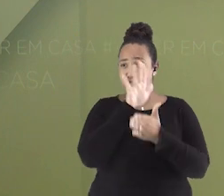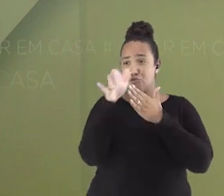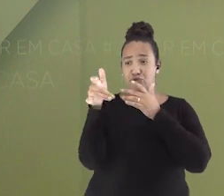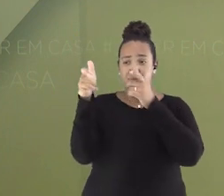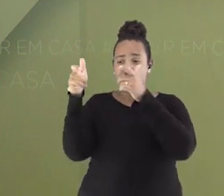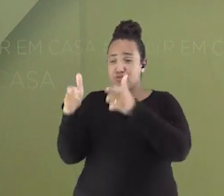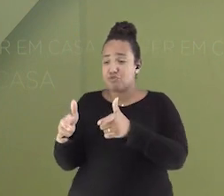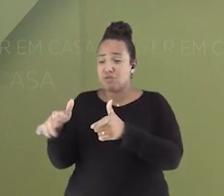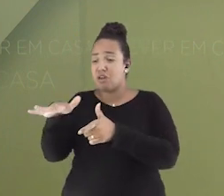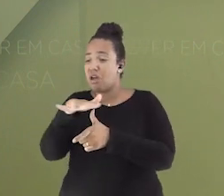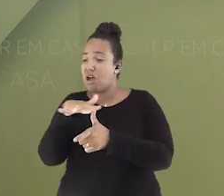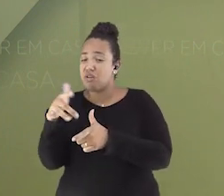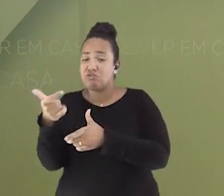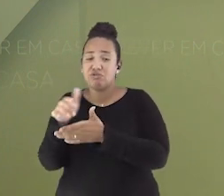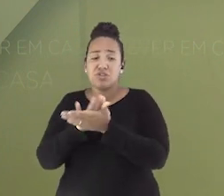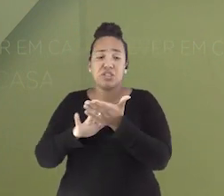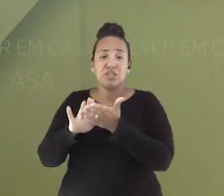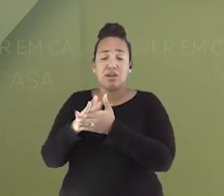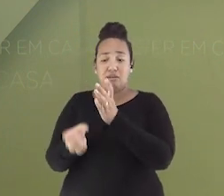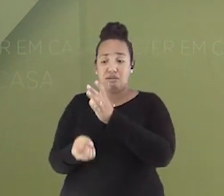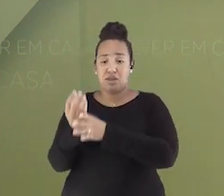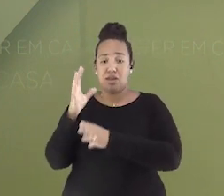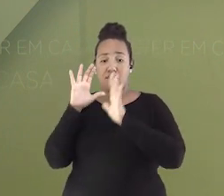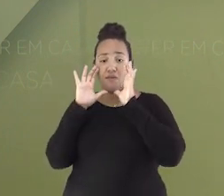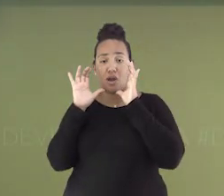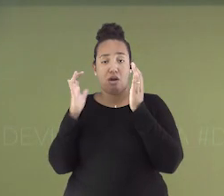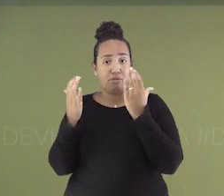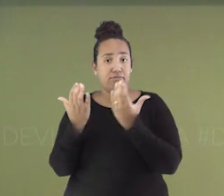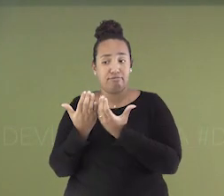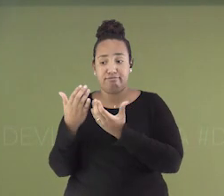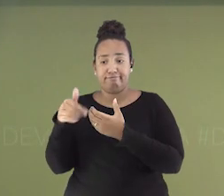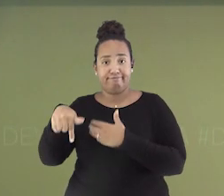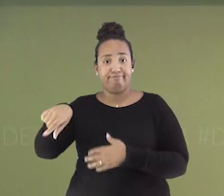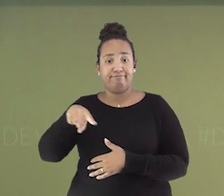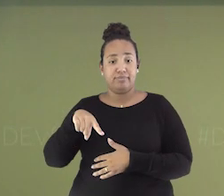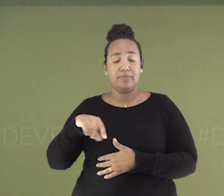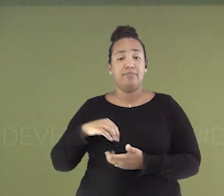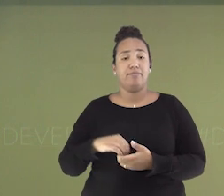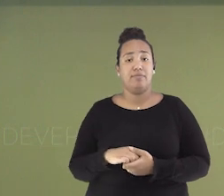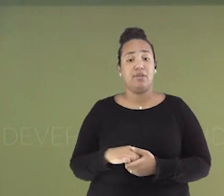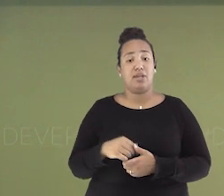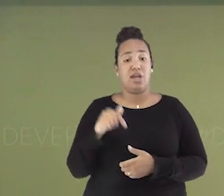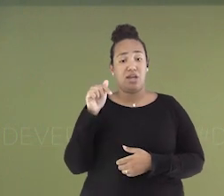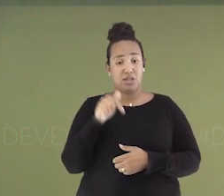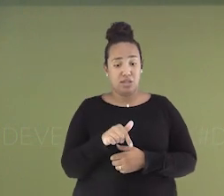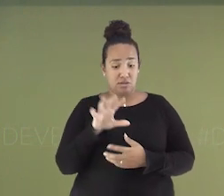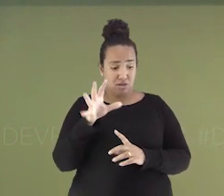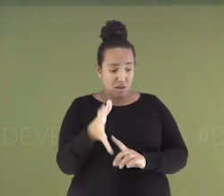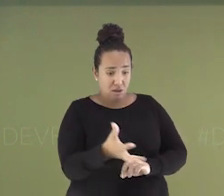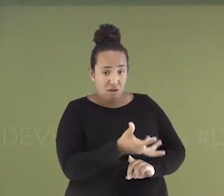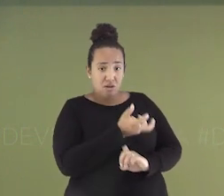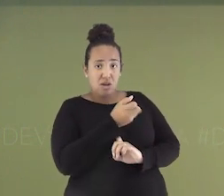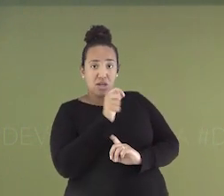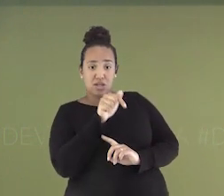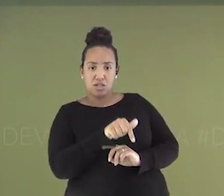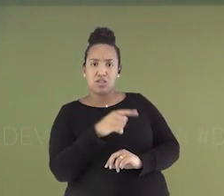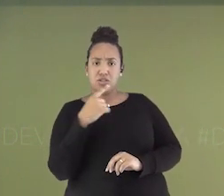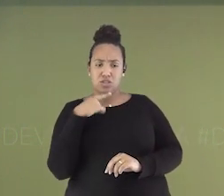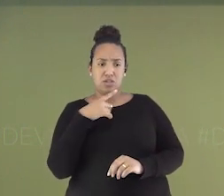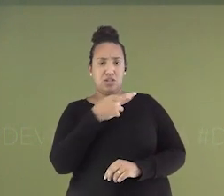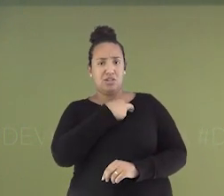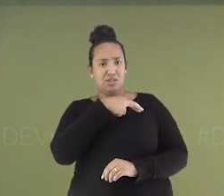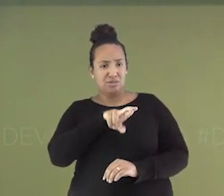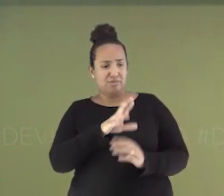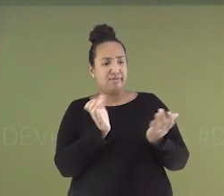locais ainda não habitados, criando pequenas comunidades. Desde a sua captura, eles já eram catequizados na religião cristã, mas